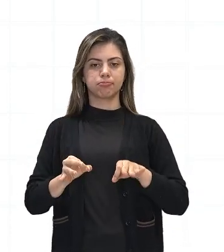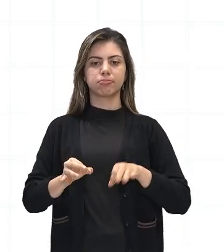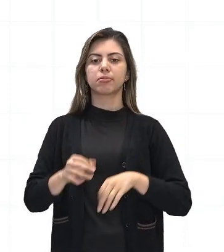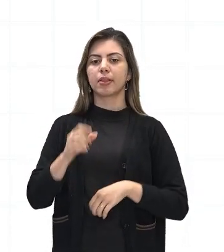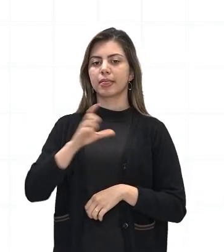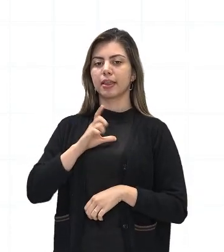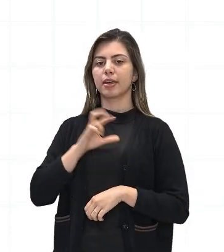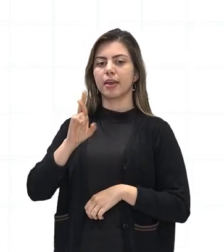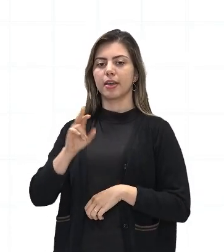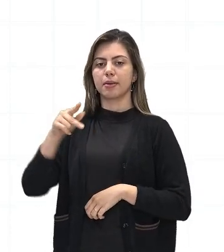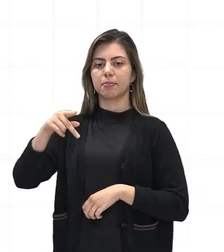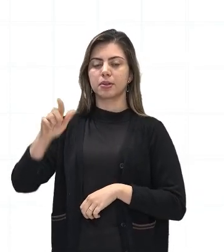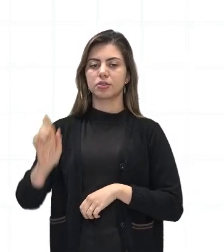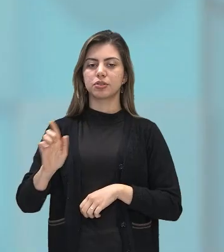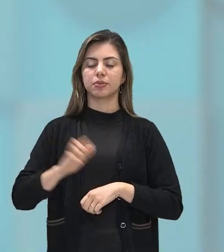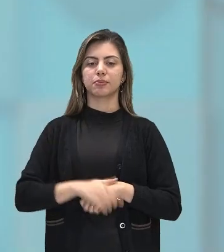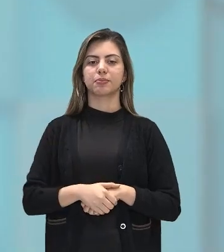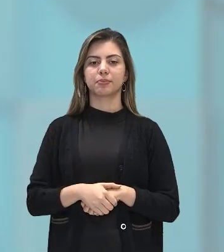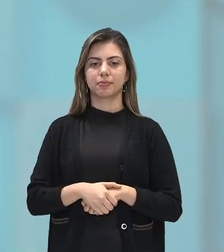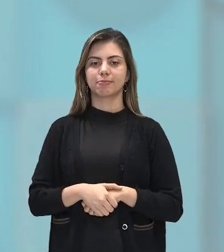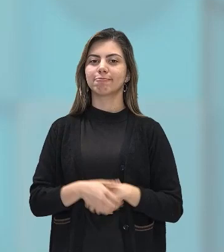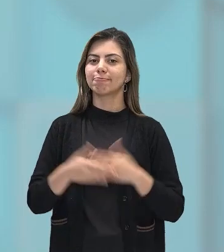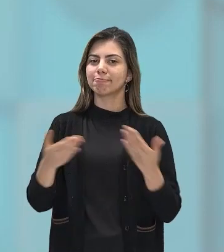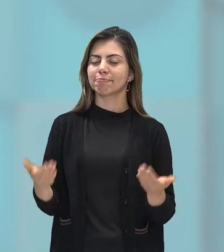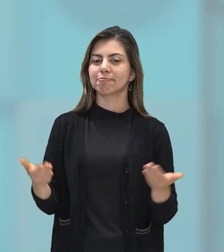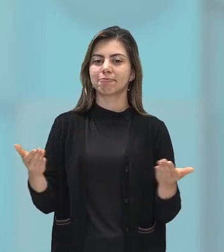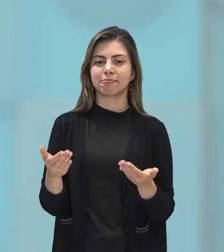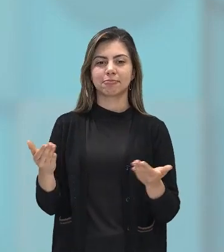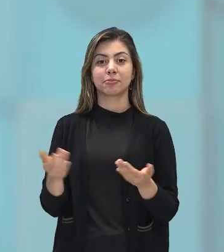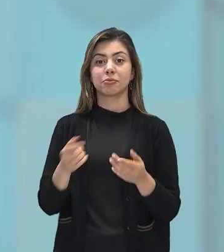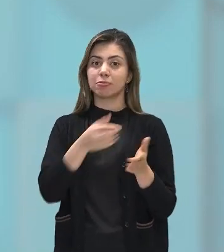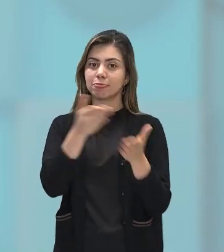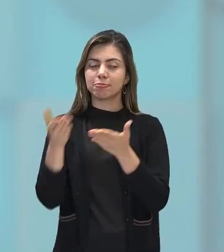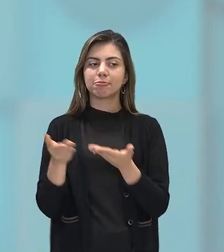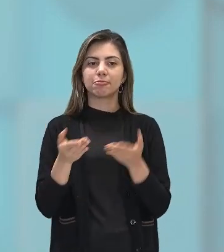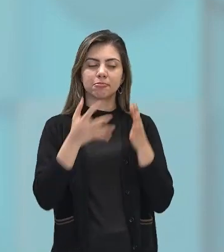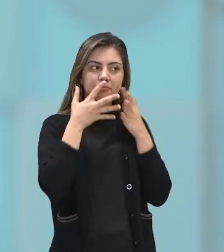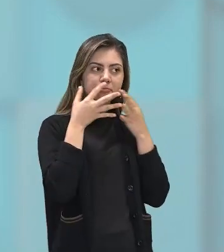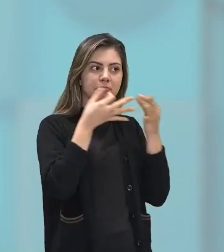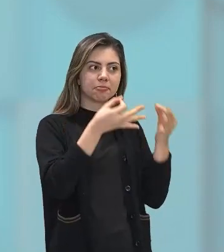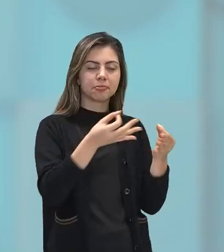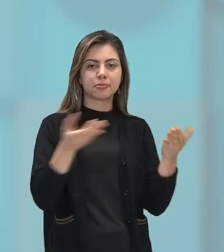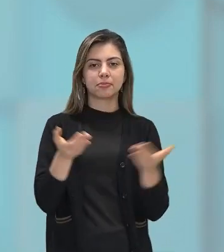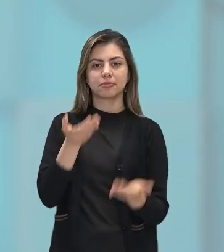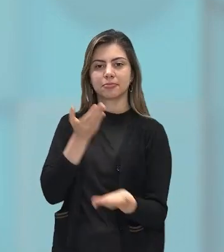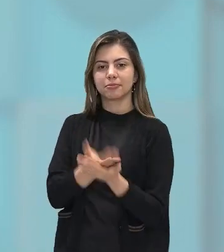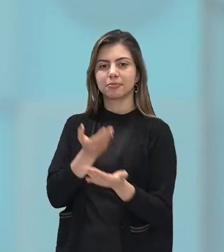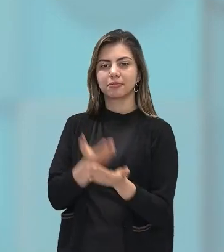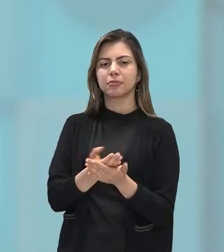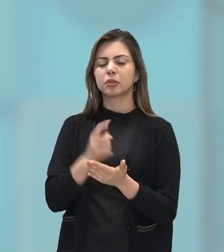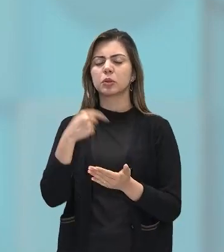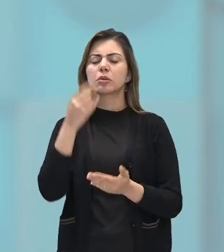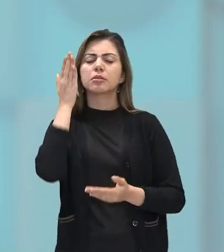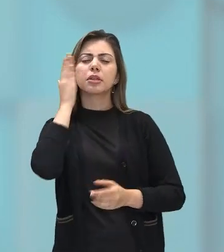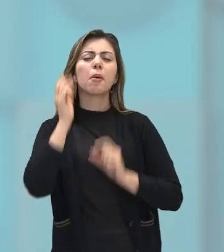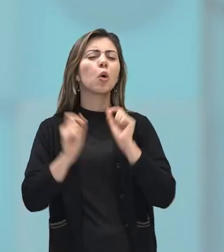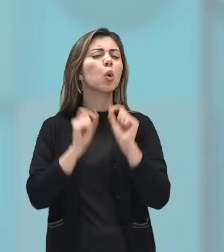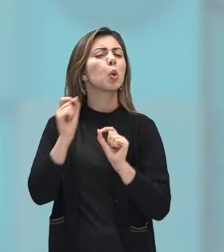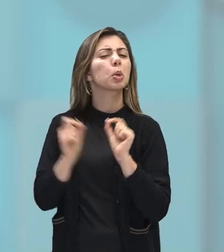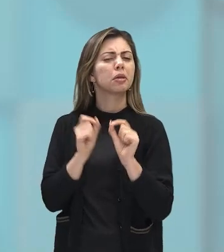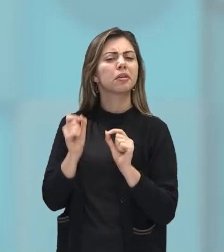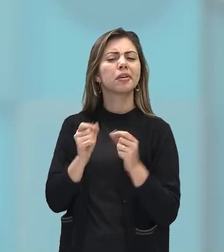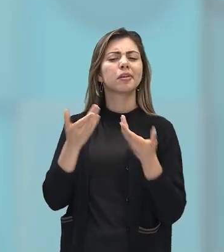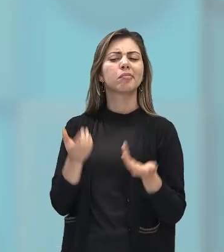global, RPG. Muito bem, então fiquem aí, ligadinhos na nossa aula para descobrir do que se trata